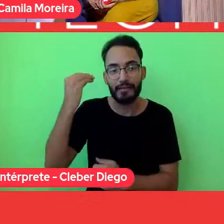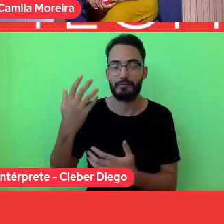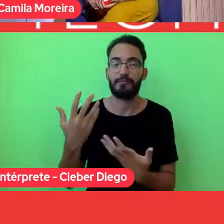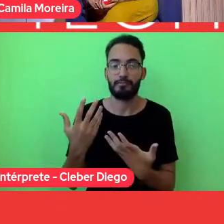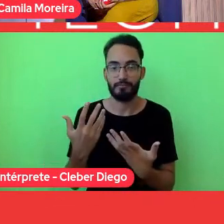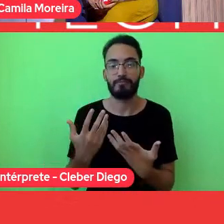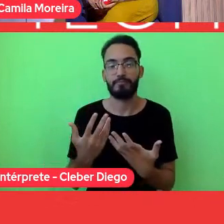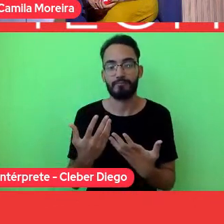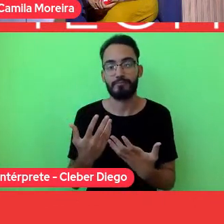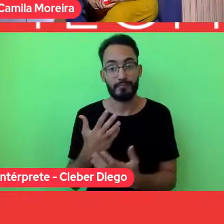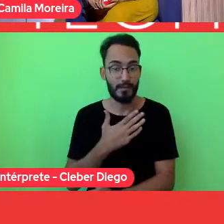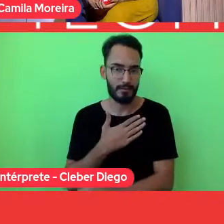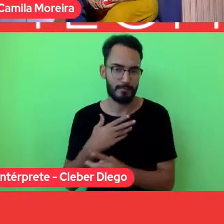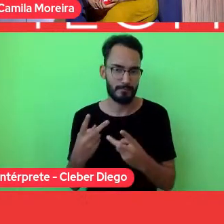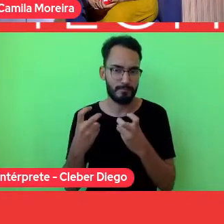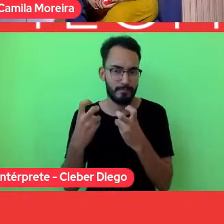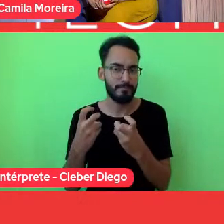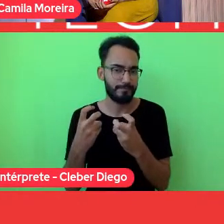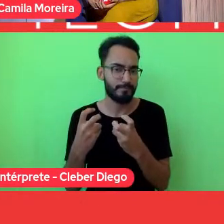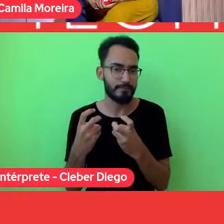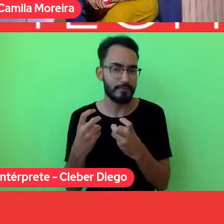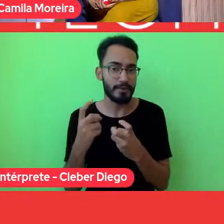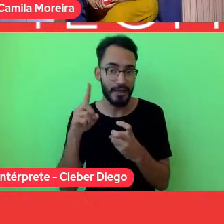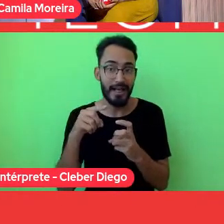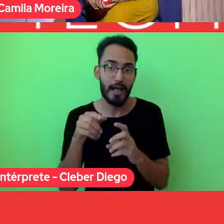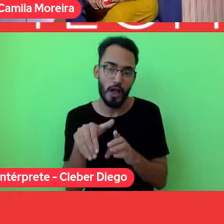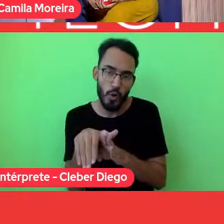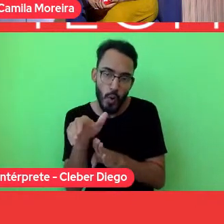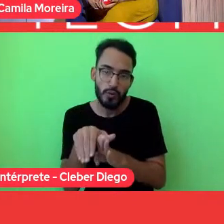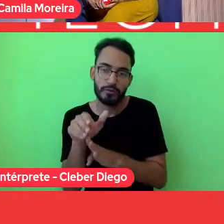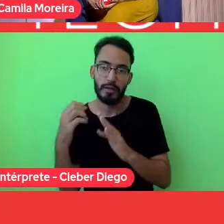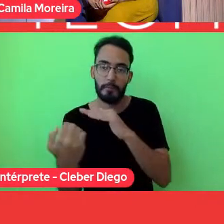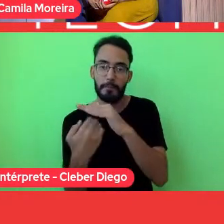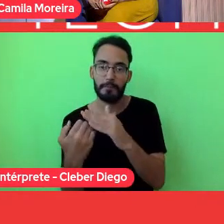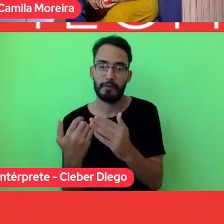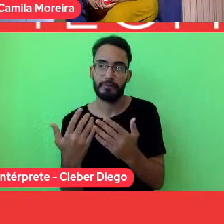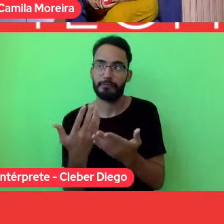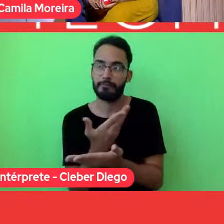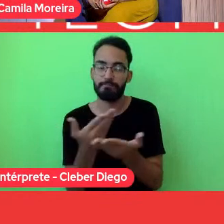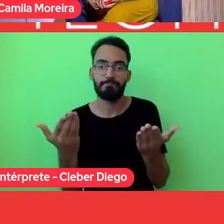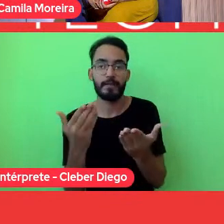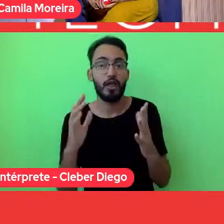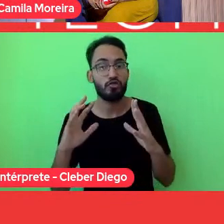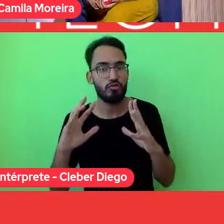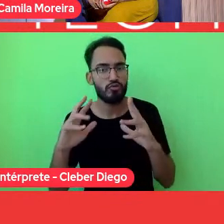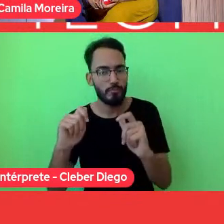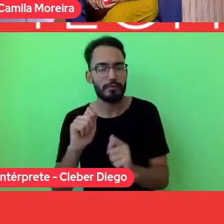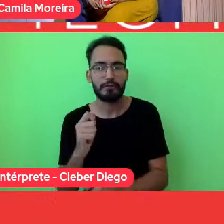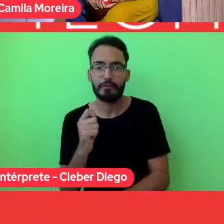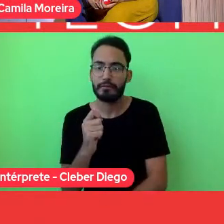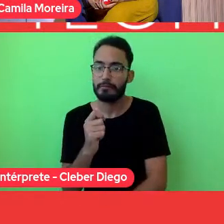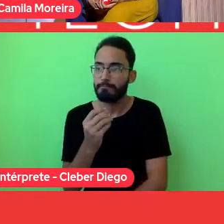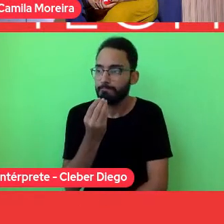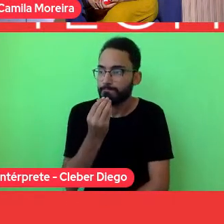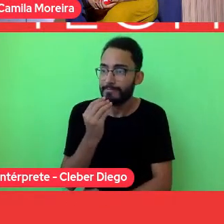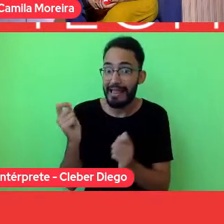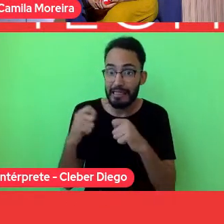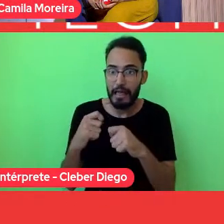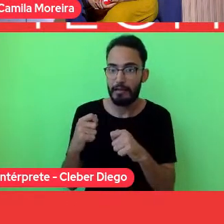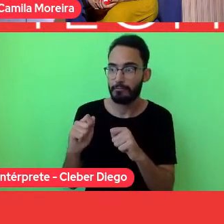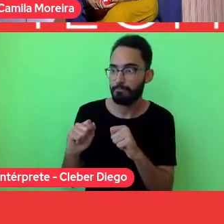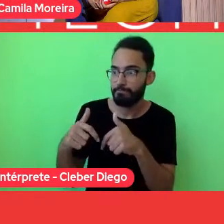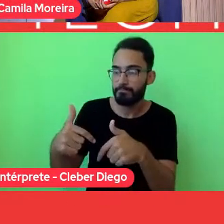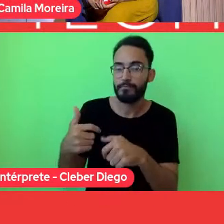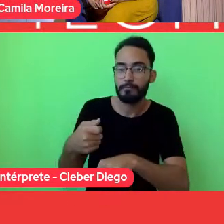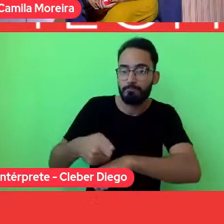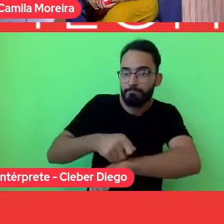que é até um conselho para as empresas, né? Que todo mundo que tiver como fazer isso para